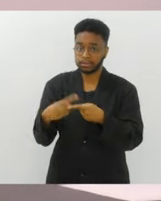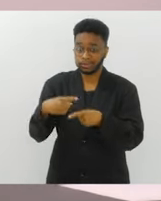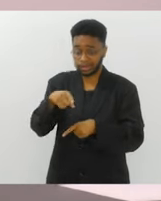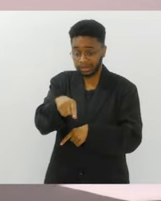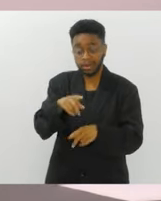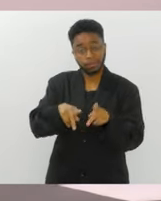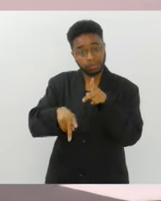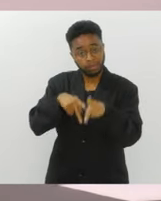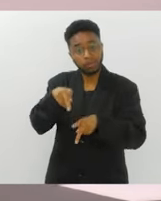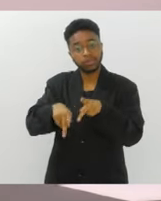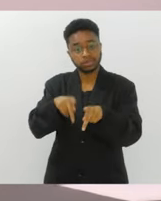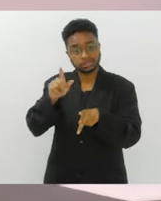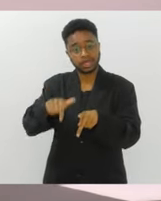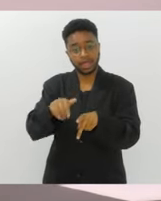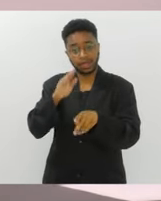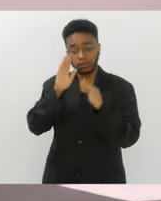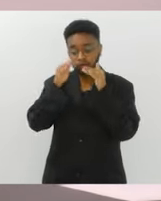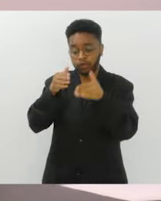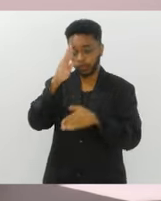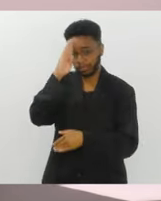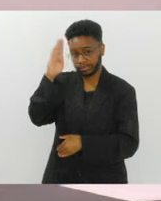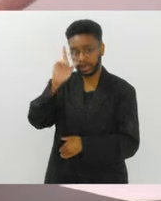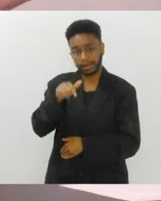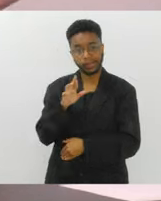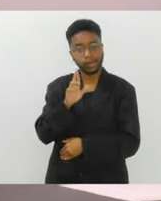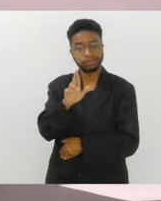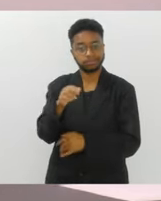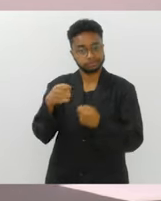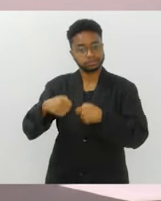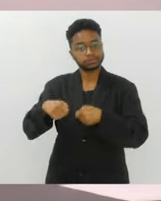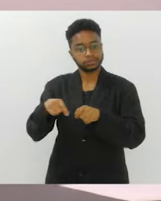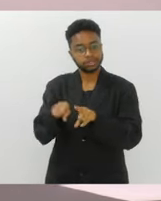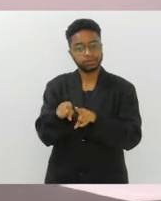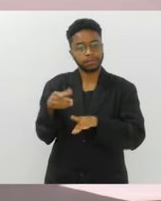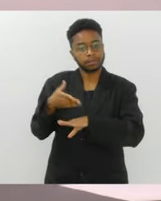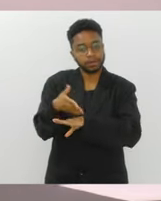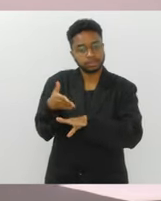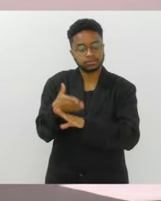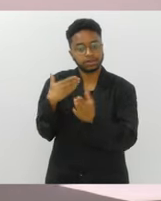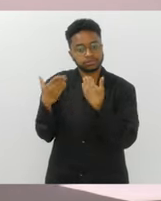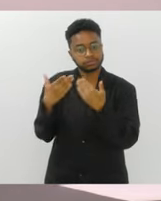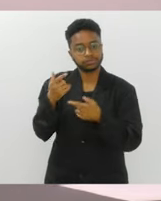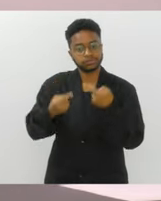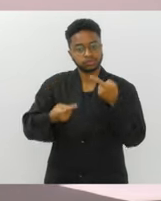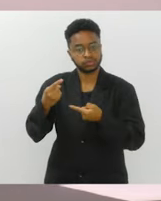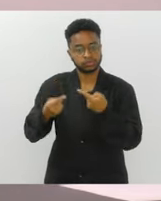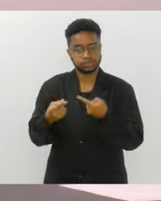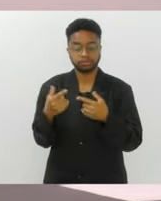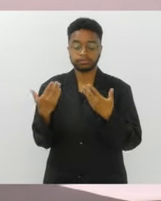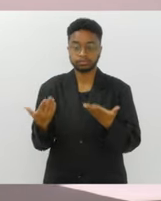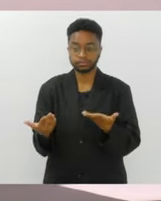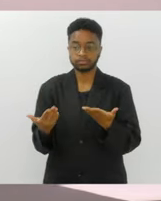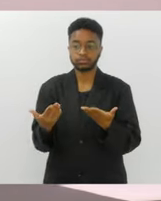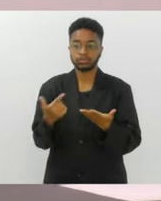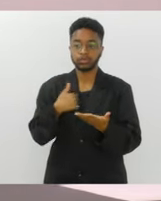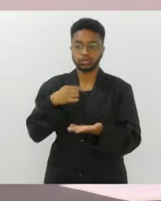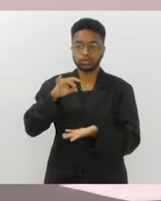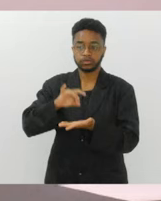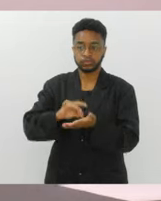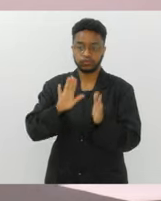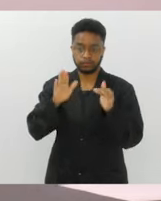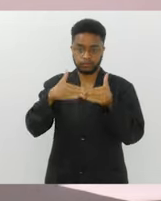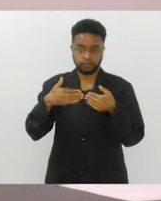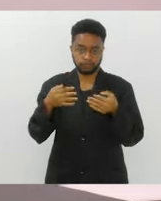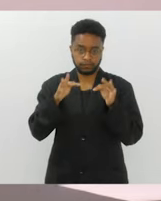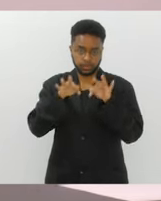os destinatários, então são eles os principais representantes que devem também participar desse diálogo, desse debate. Então, fico aqui, na verdade, encerrando já